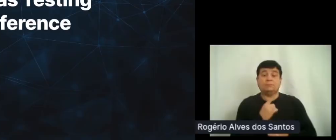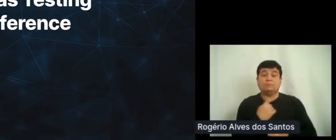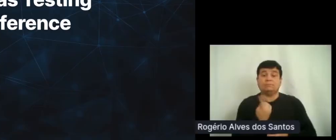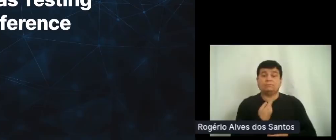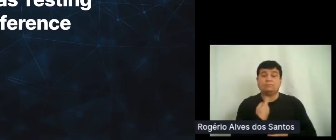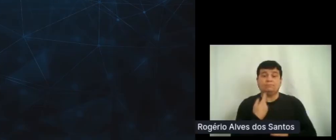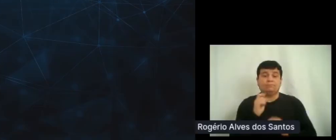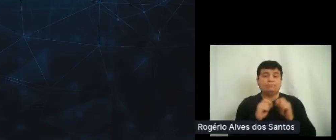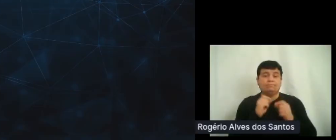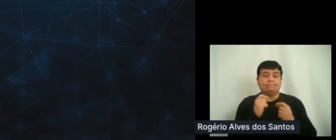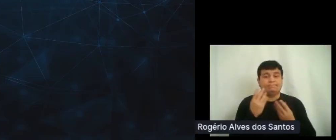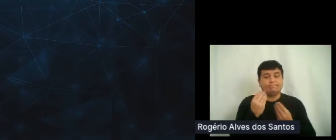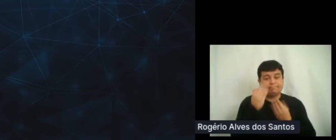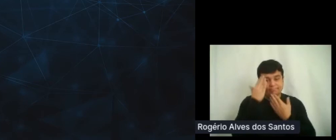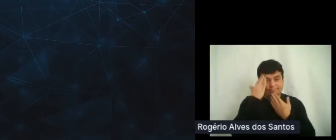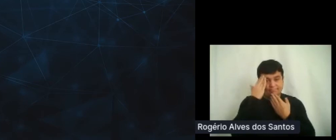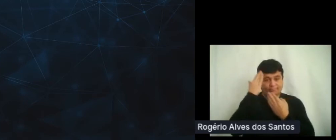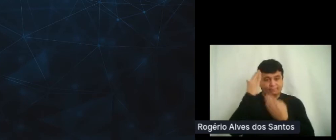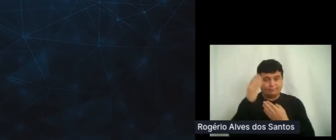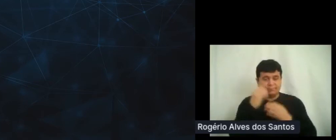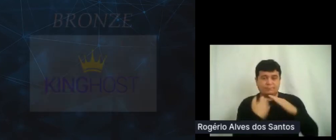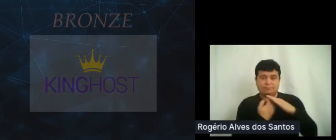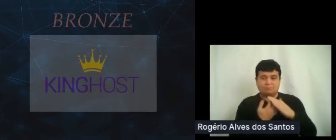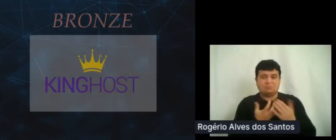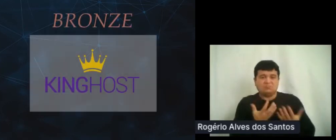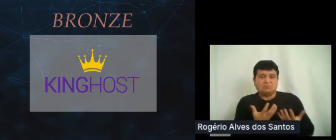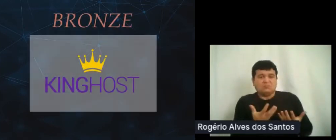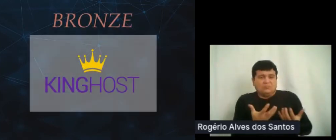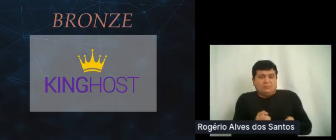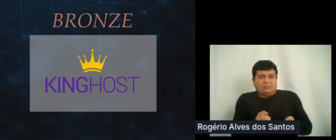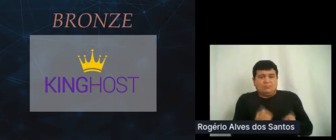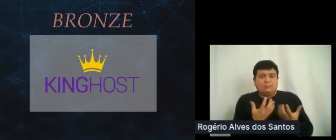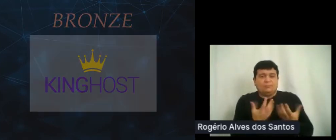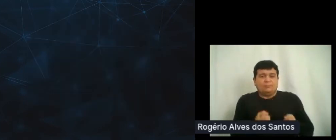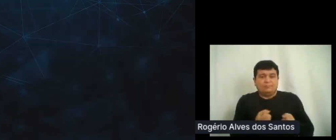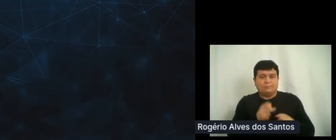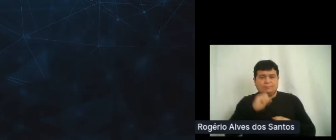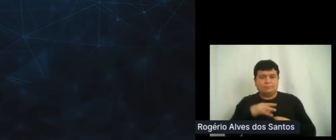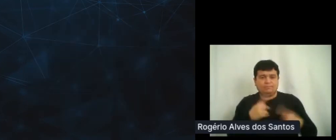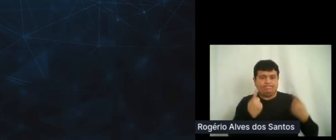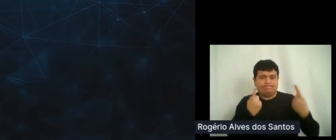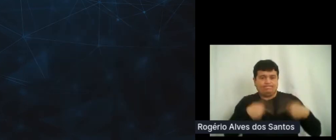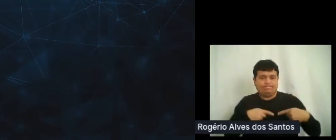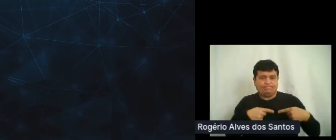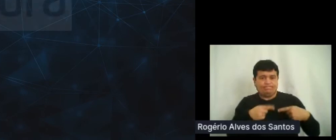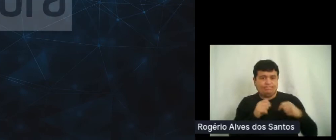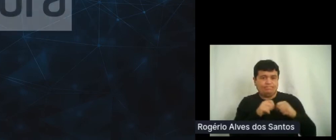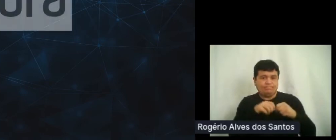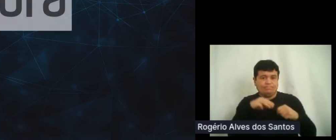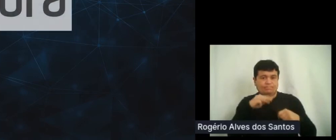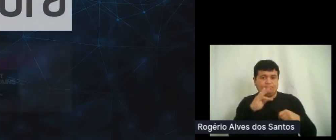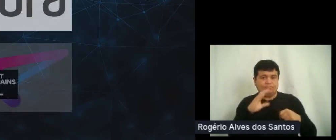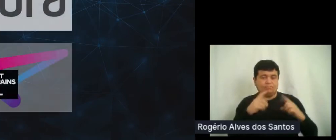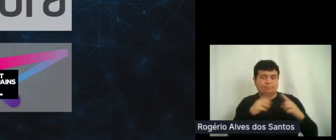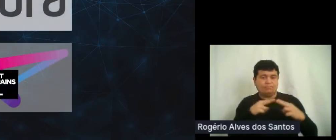Nós não poderíamos deixar de agradecer as empresas que toparam encarar esse desafio com a gente e são nossas